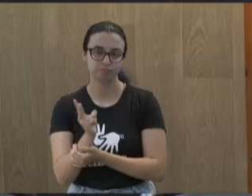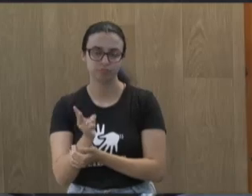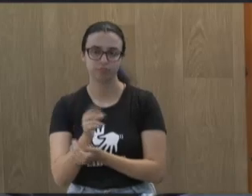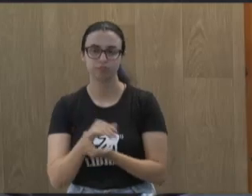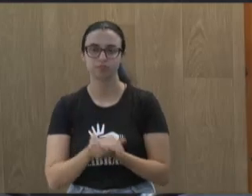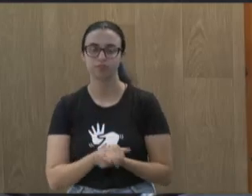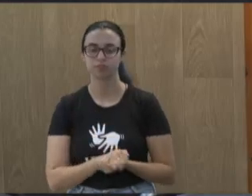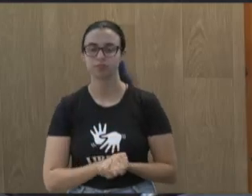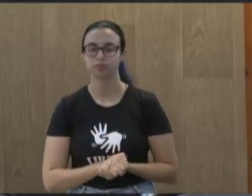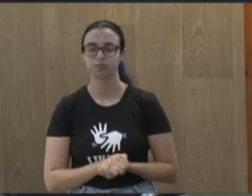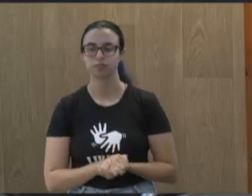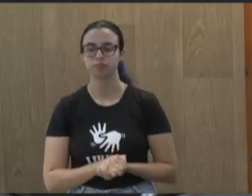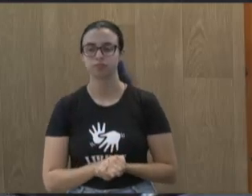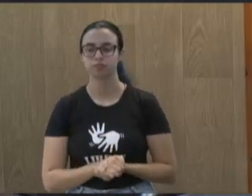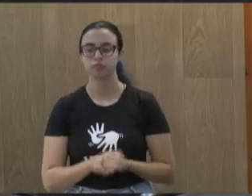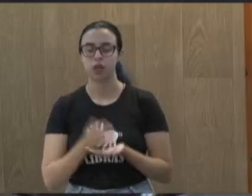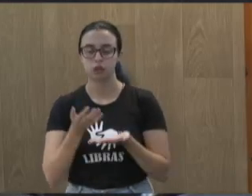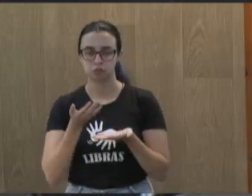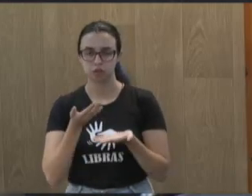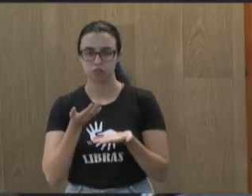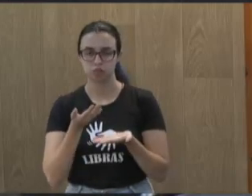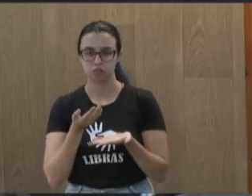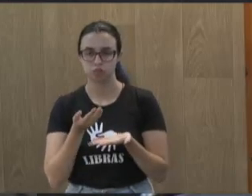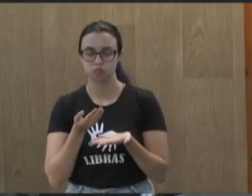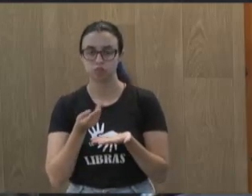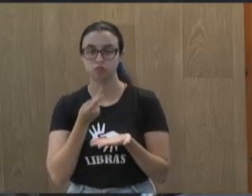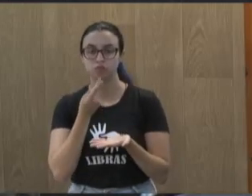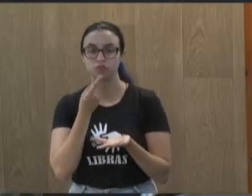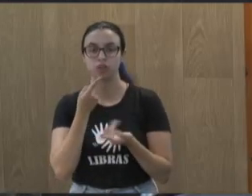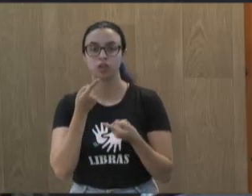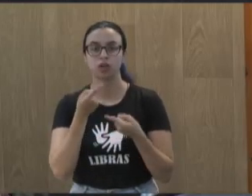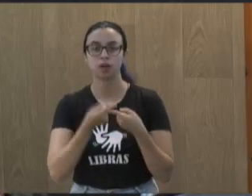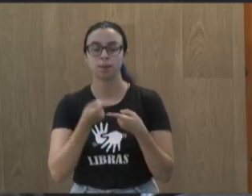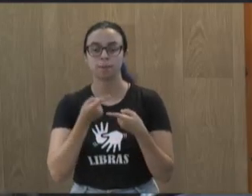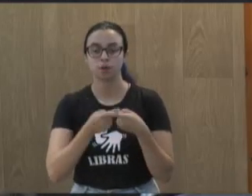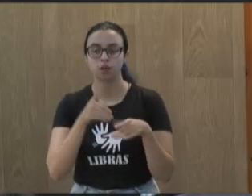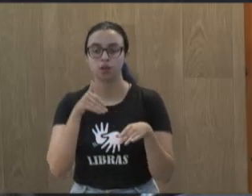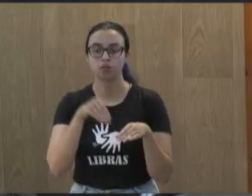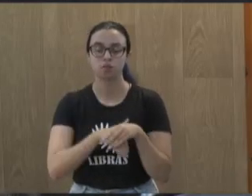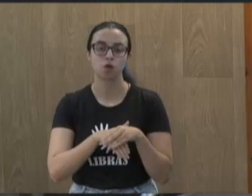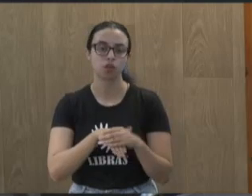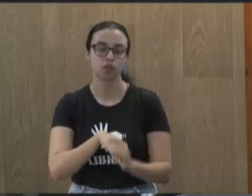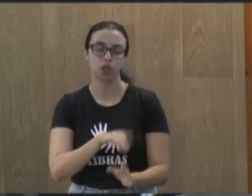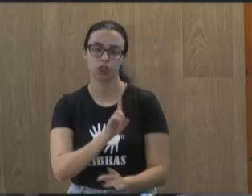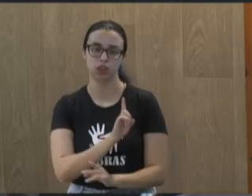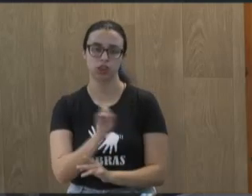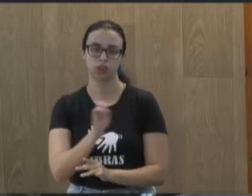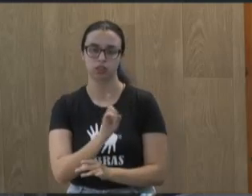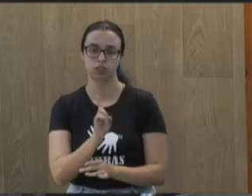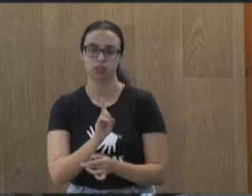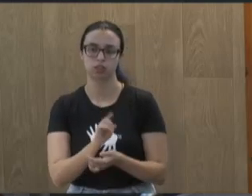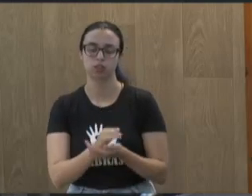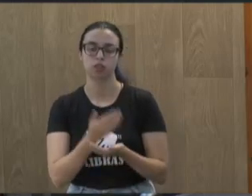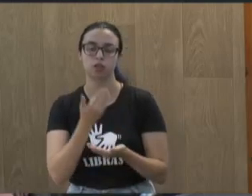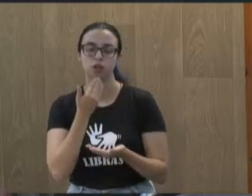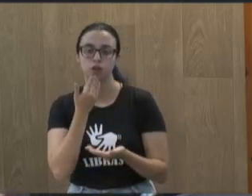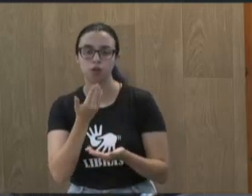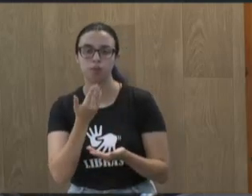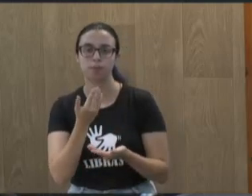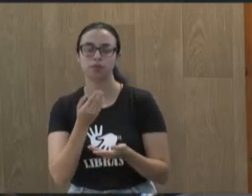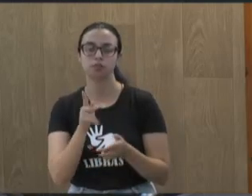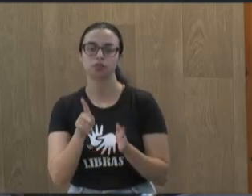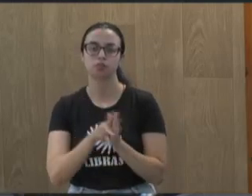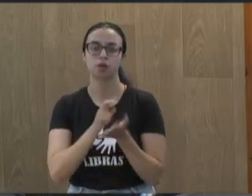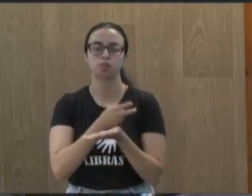está justificando a minha votação pelo não da admissibilidade do pedido de impeachment, instalação do impeachment